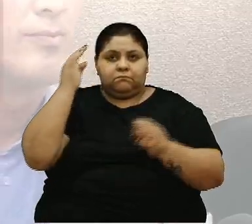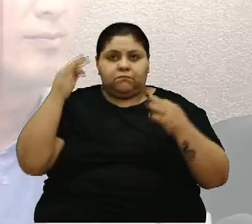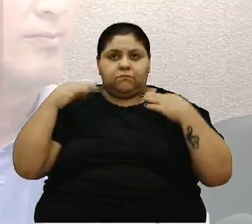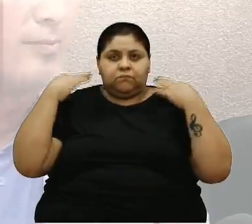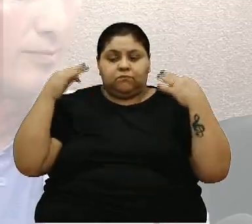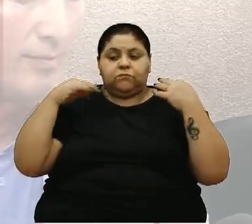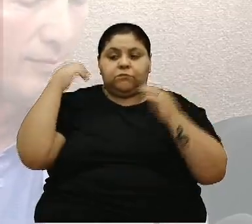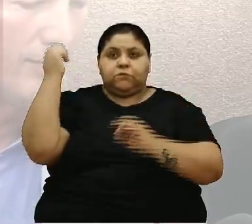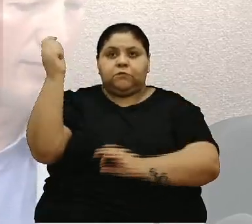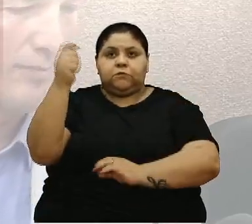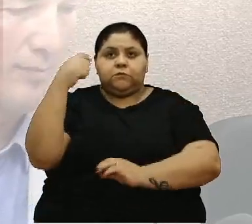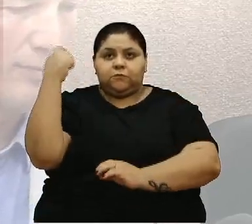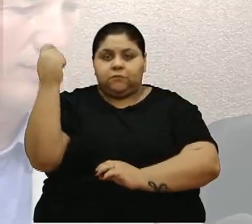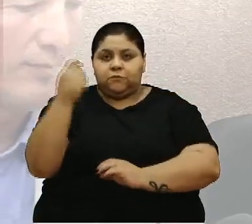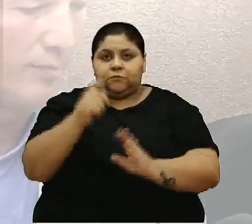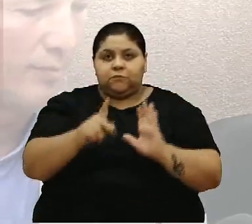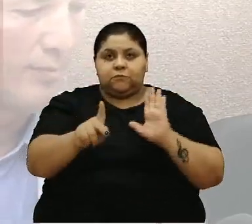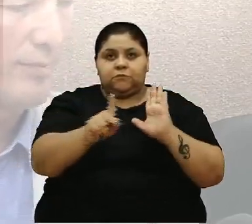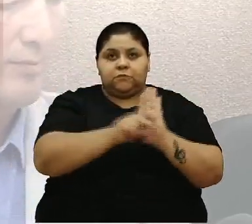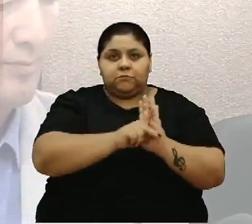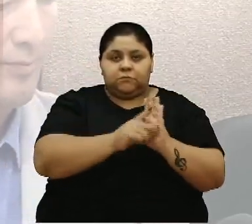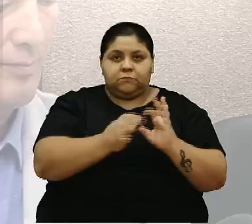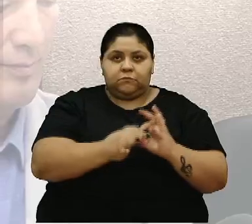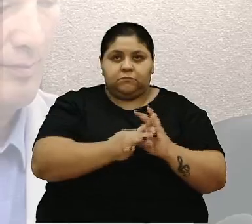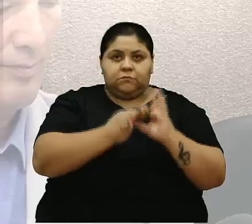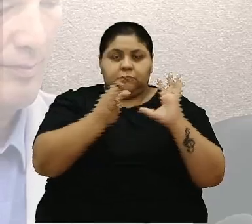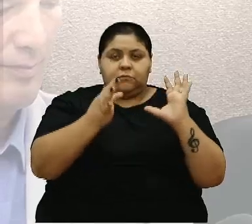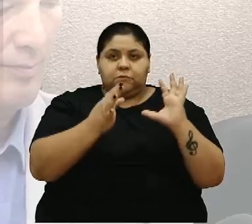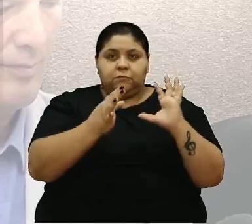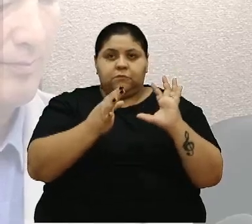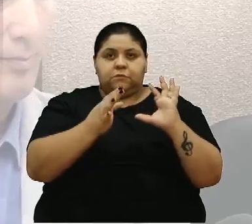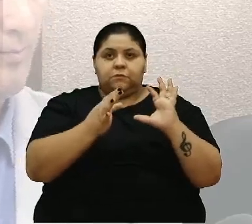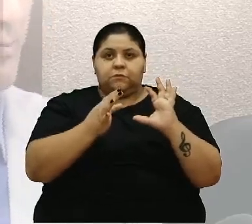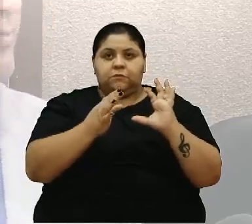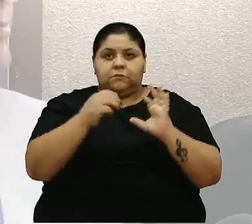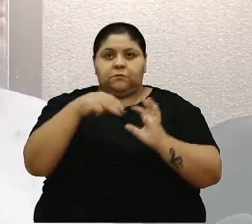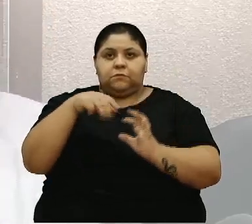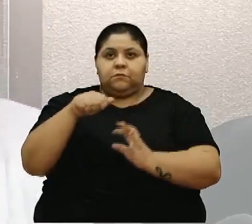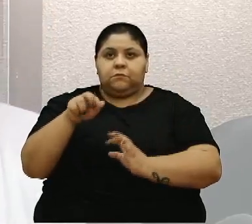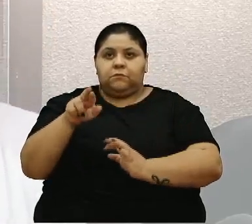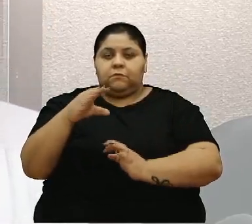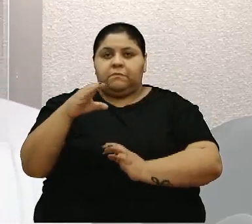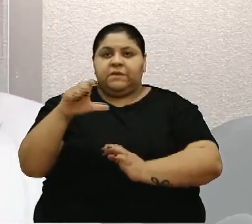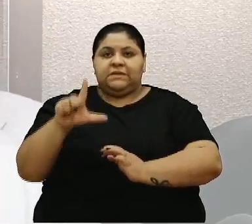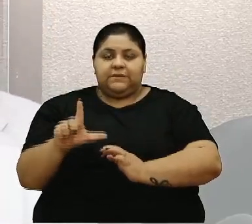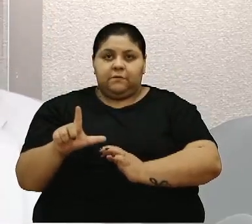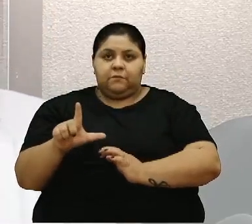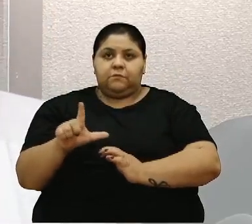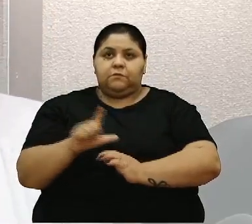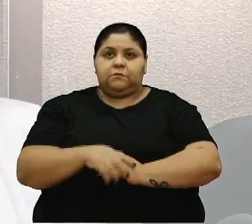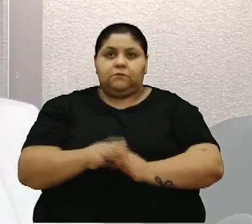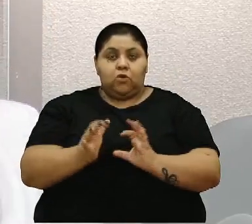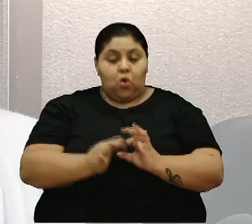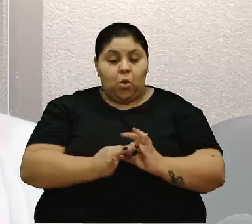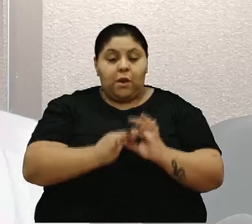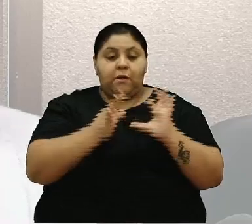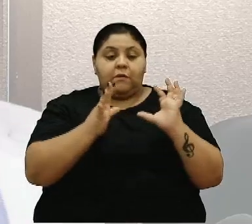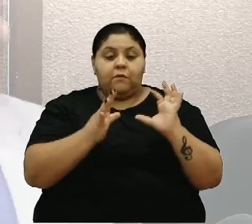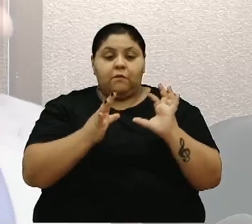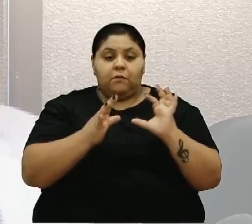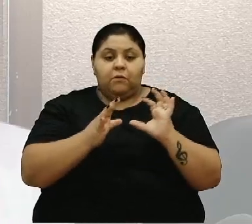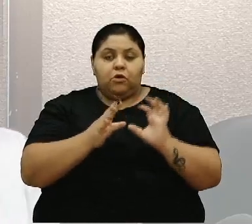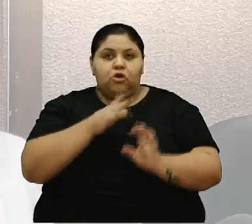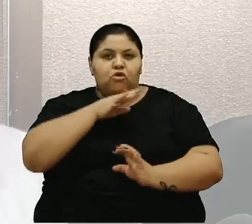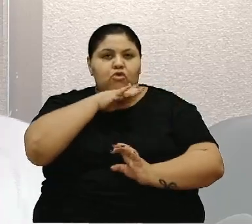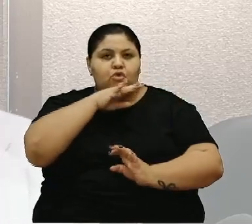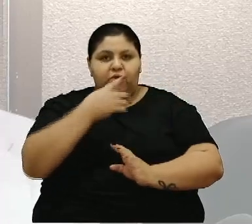Sul. Projeto do liberal malvadão Marcel Van Hatten. O liberal malvadão,